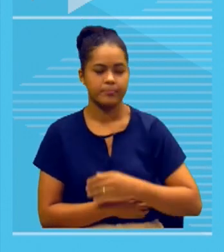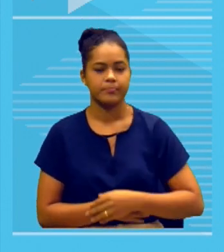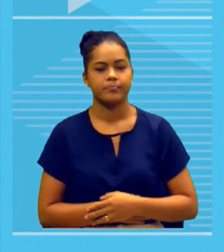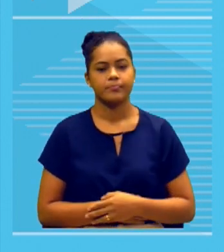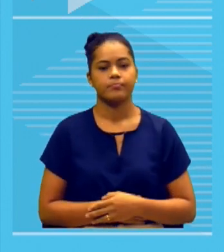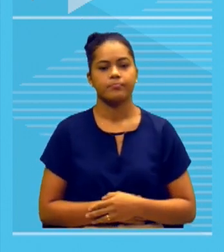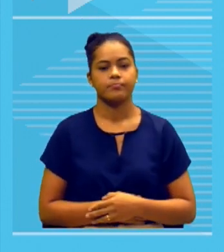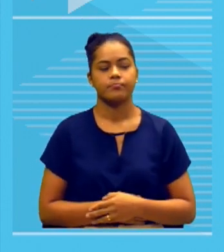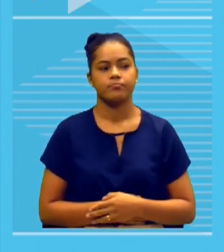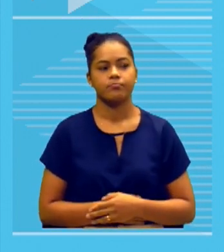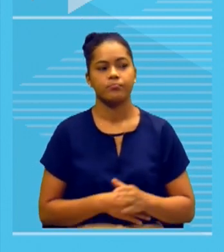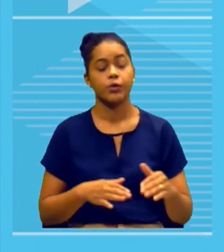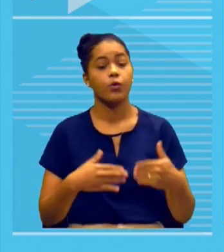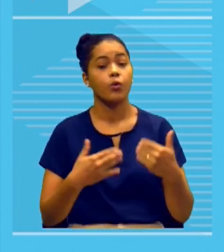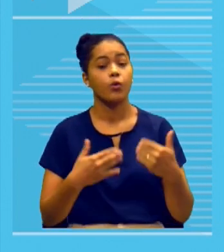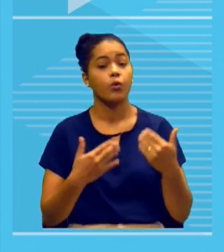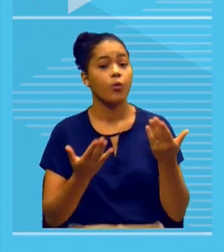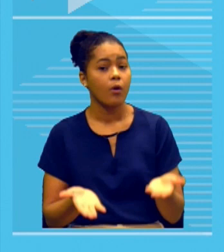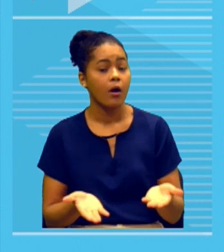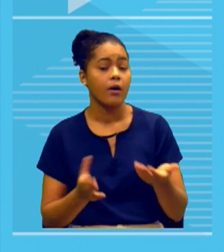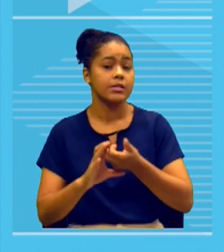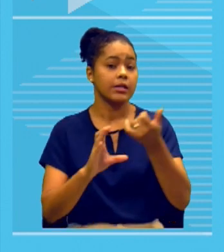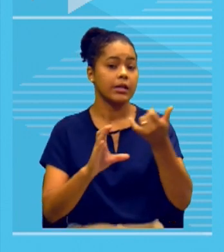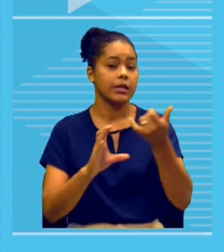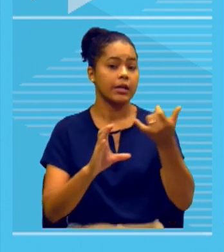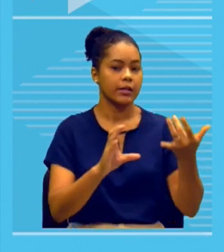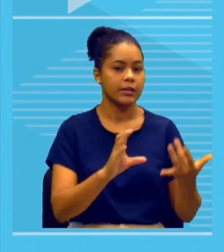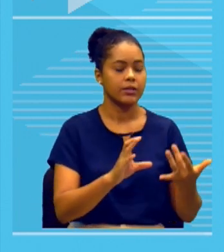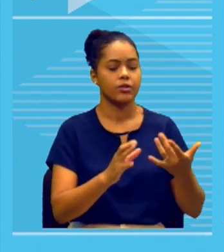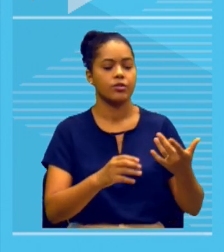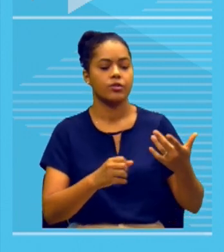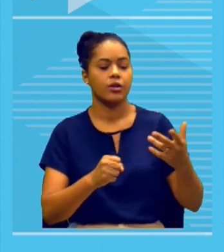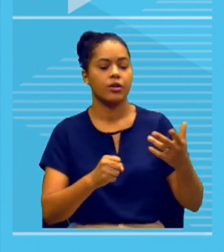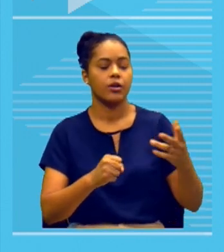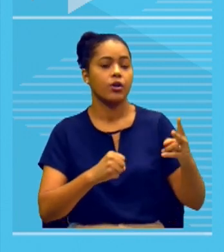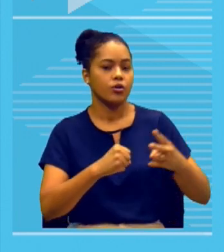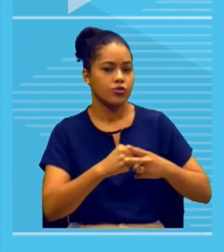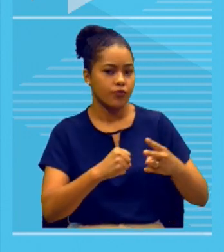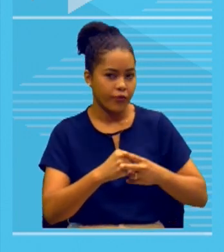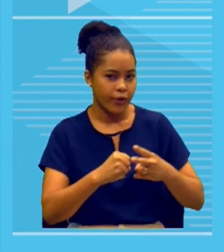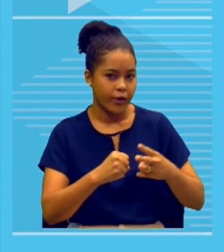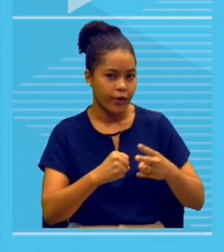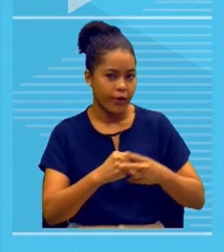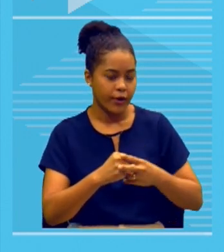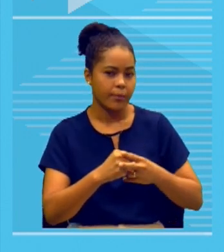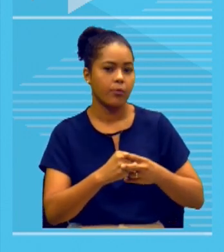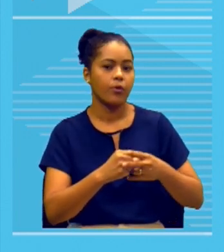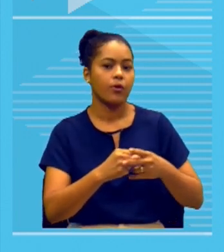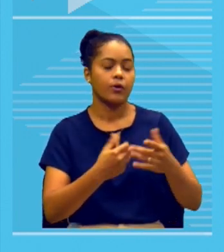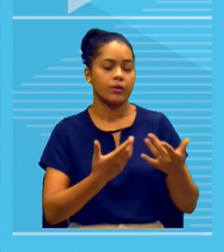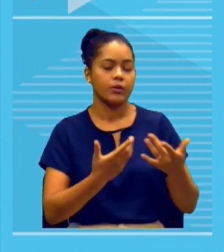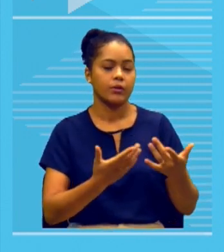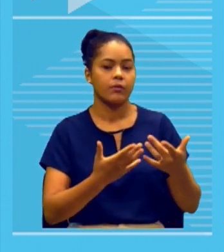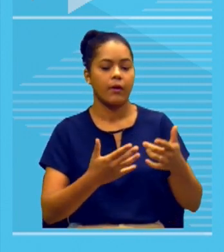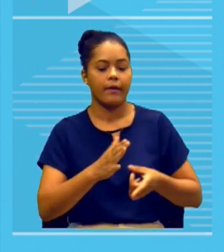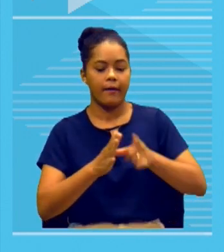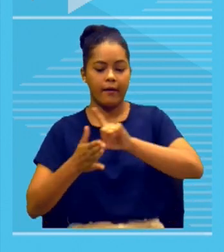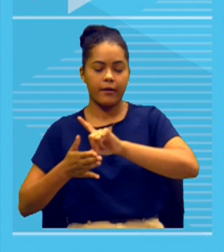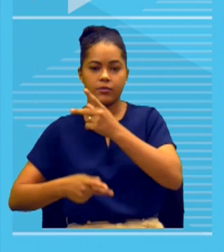Quais são os fatores de próclise e até agora vistos advérbios sem pausa